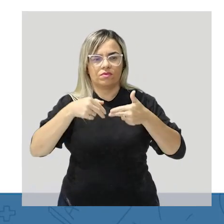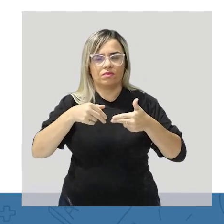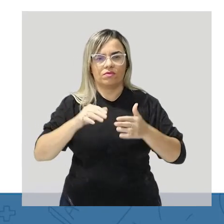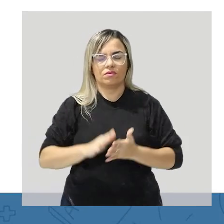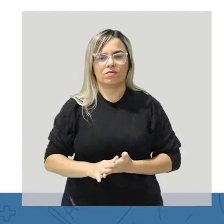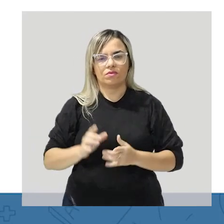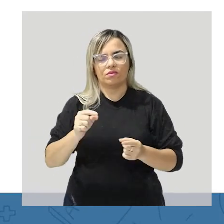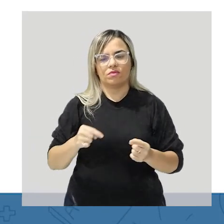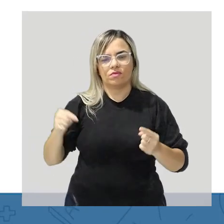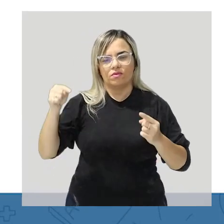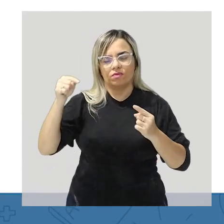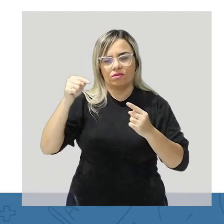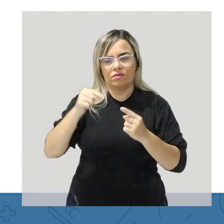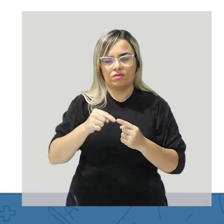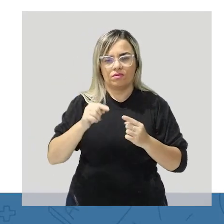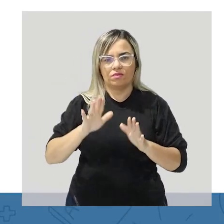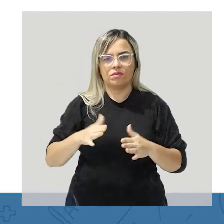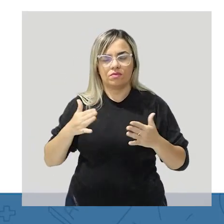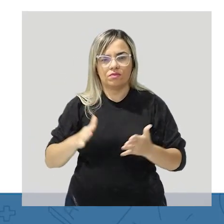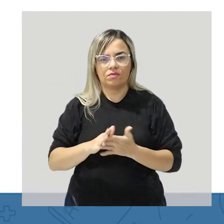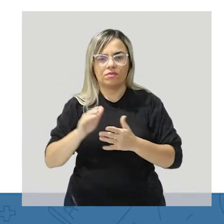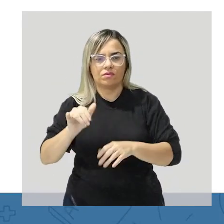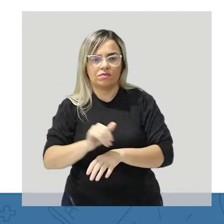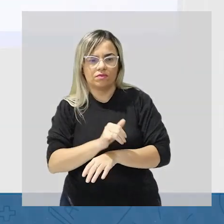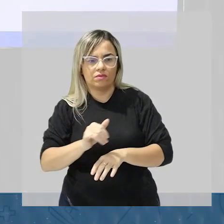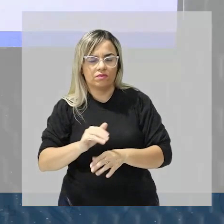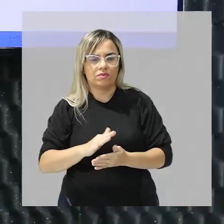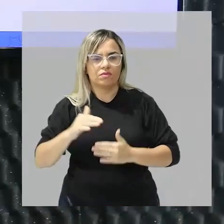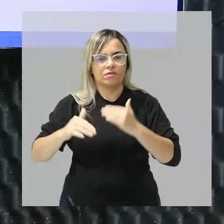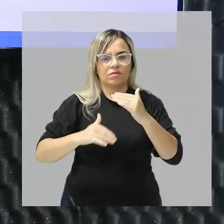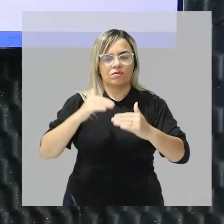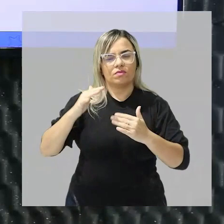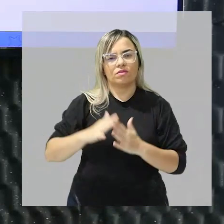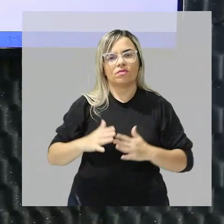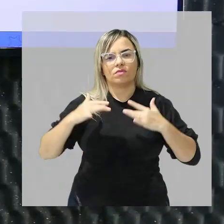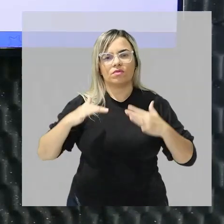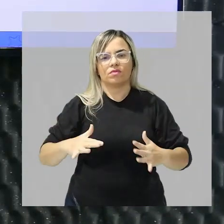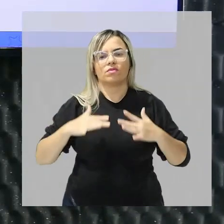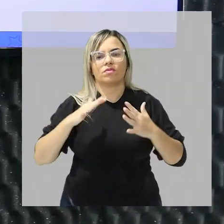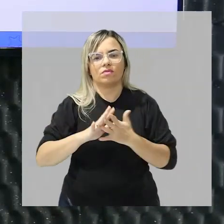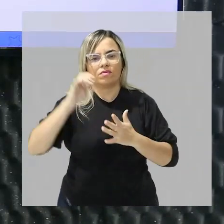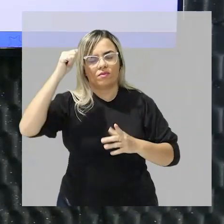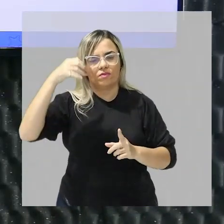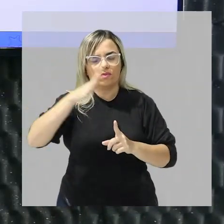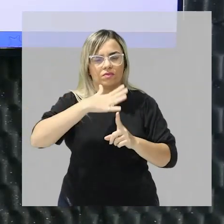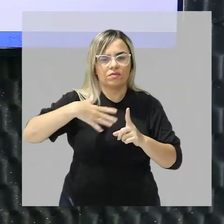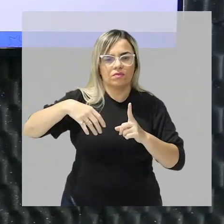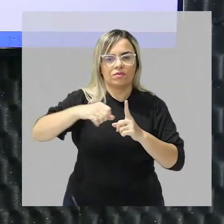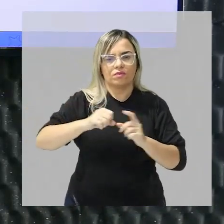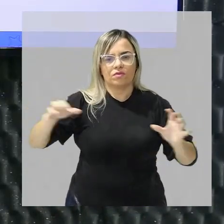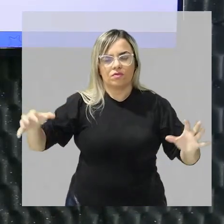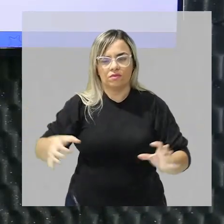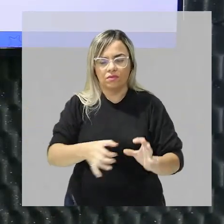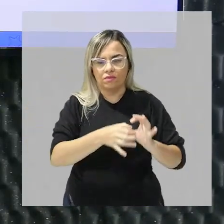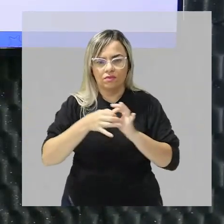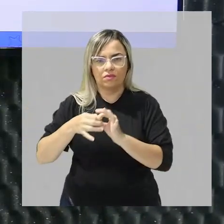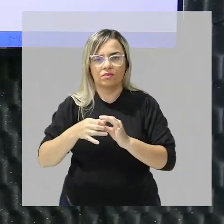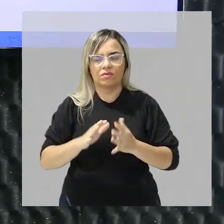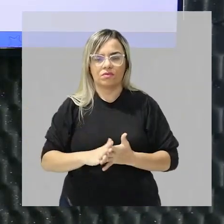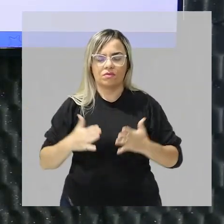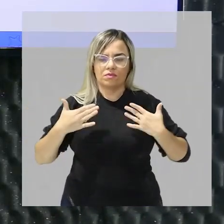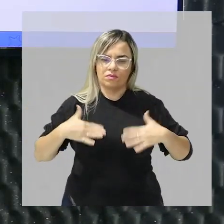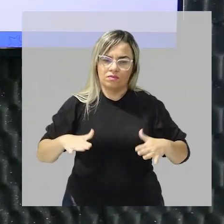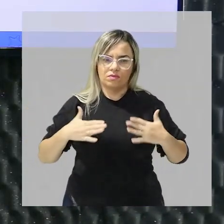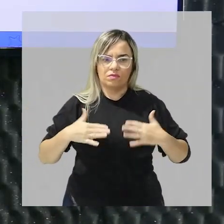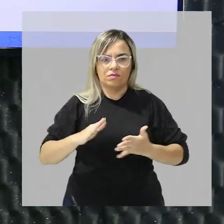o objetivo dessa estratégia desenvolvida pelo Movimento Negro Unificado que a gente leu na questão. Tranquilo essa daí,